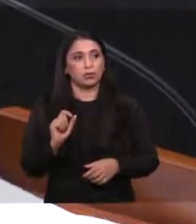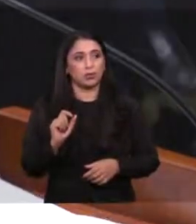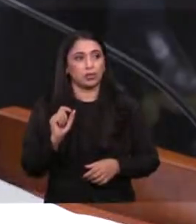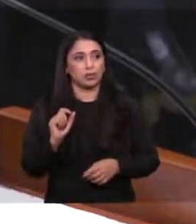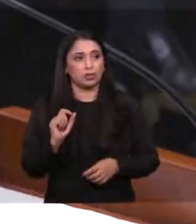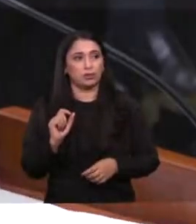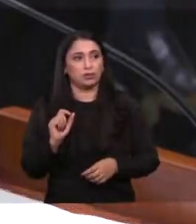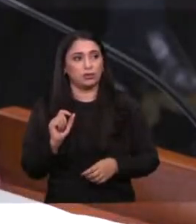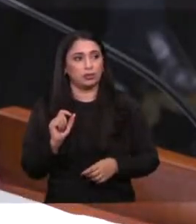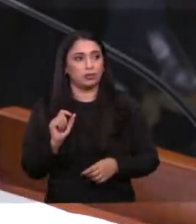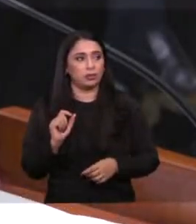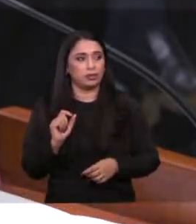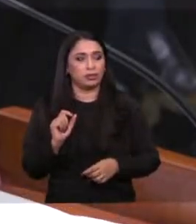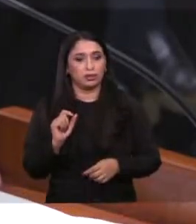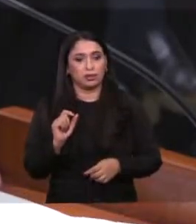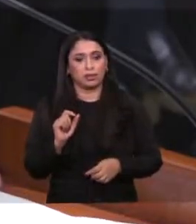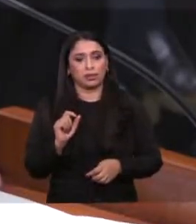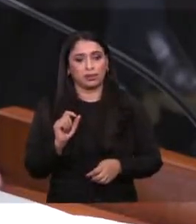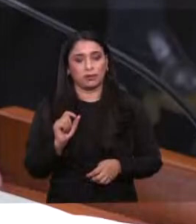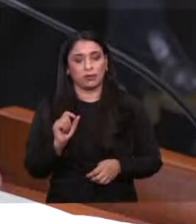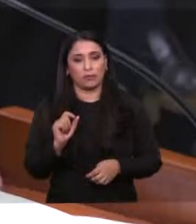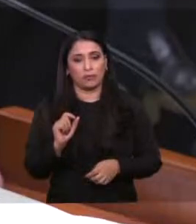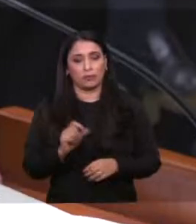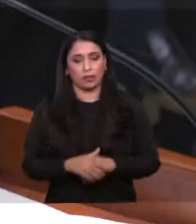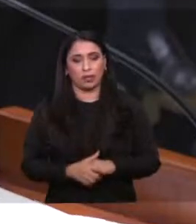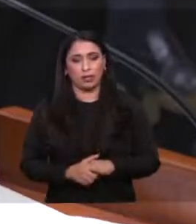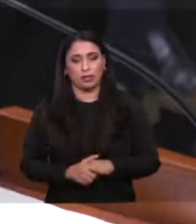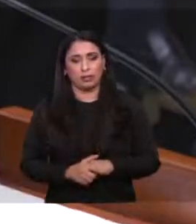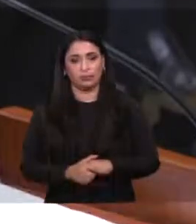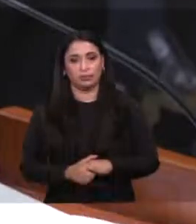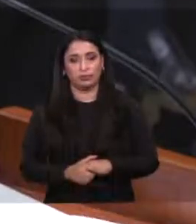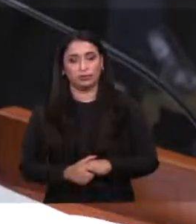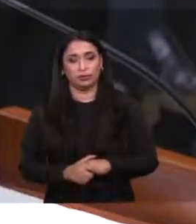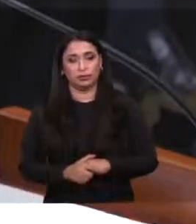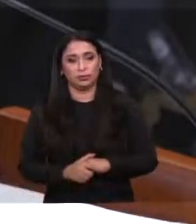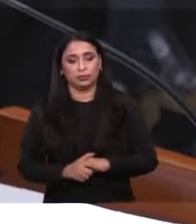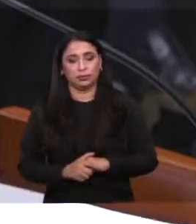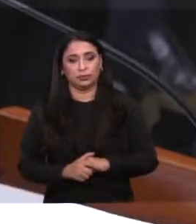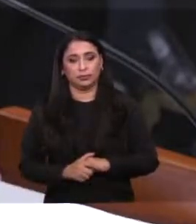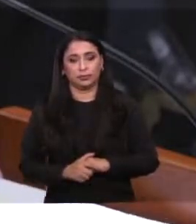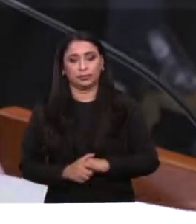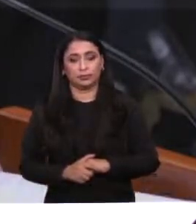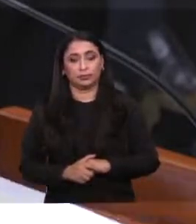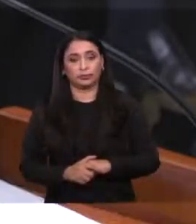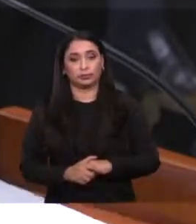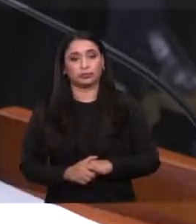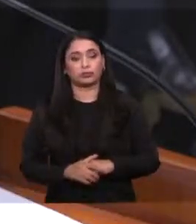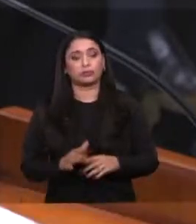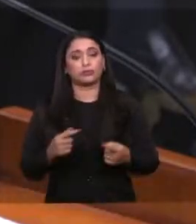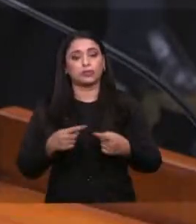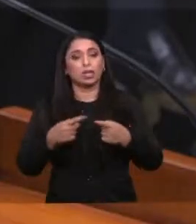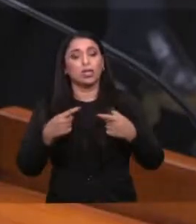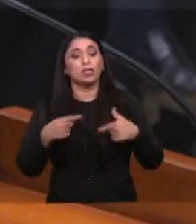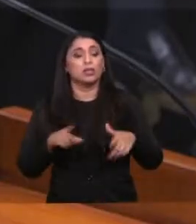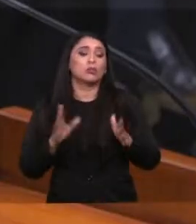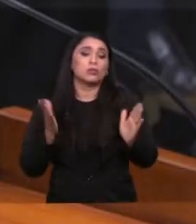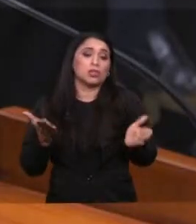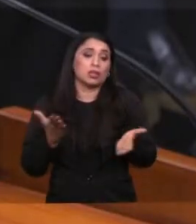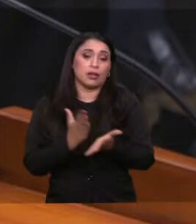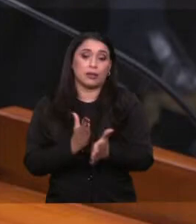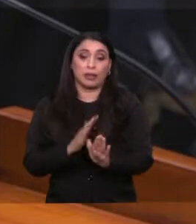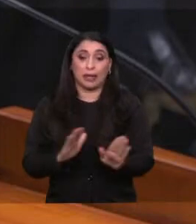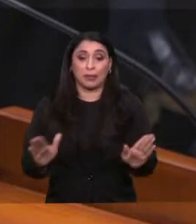inconstitucionalidade, é que a interferência do juiz, nesses casos, está a quebrar o princípio